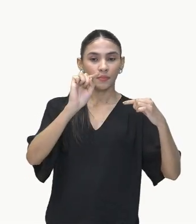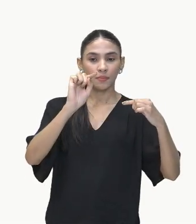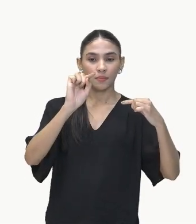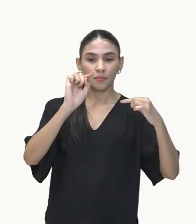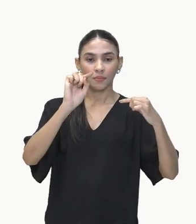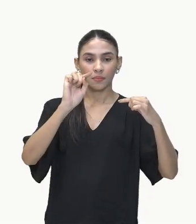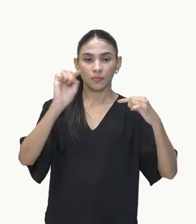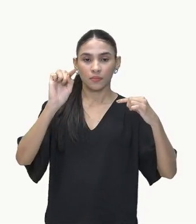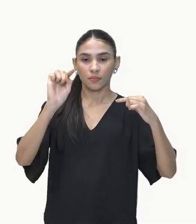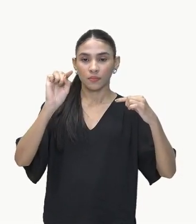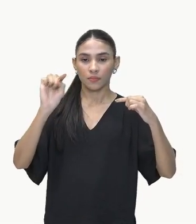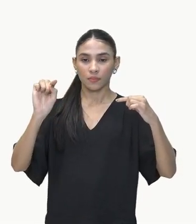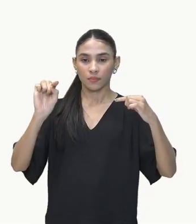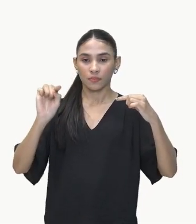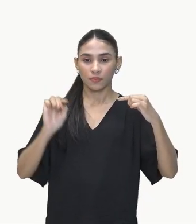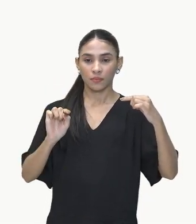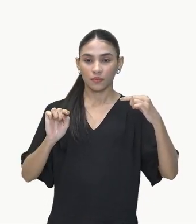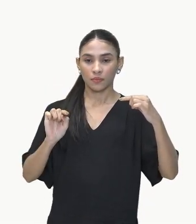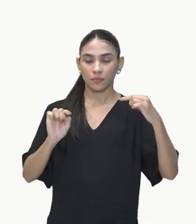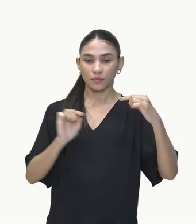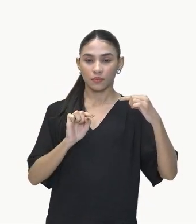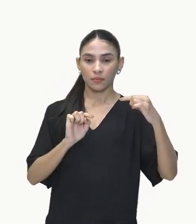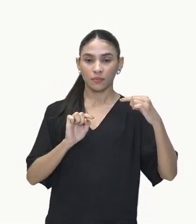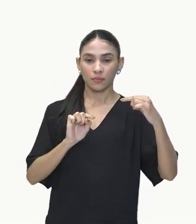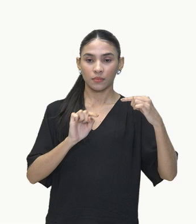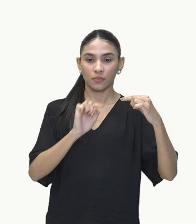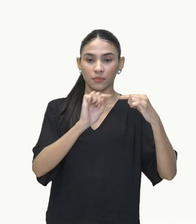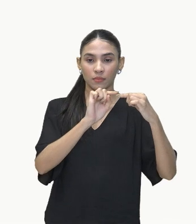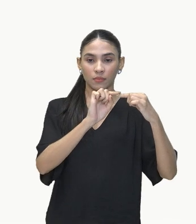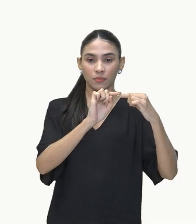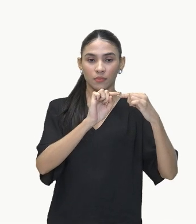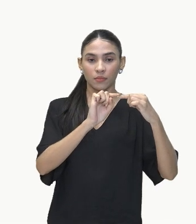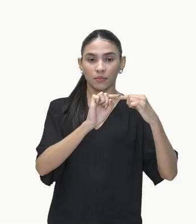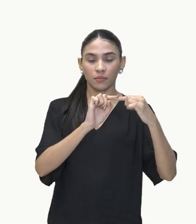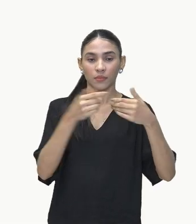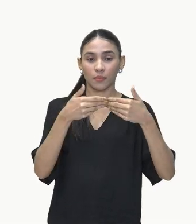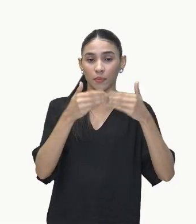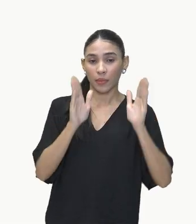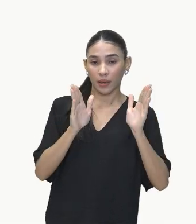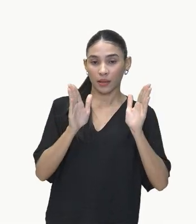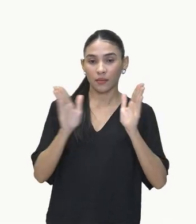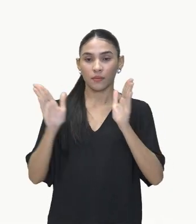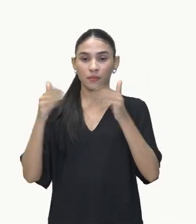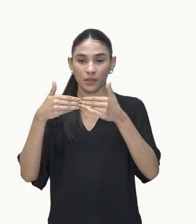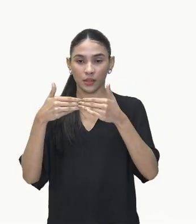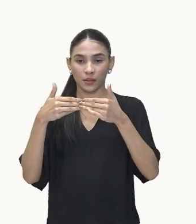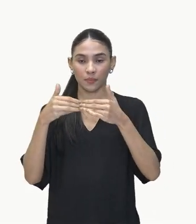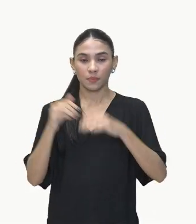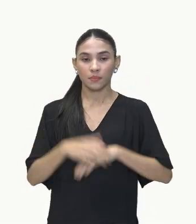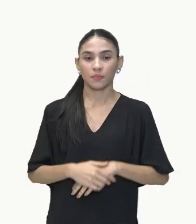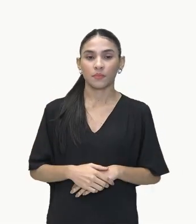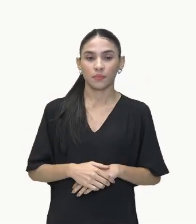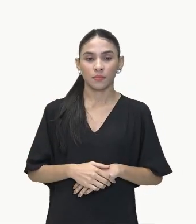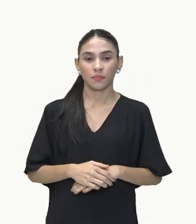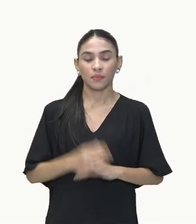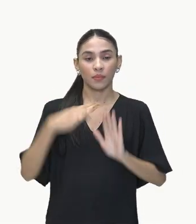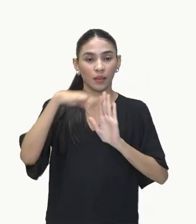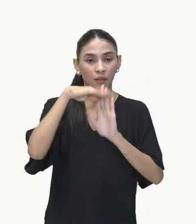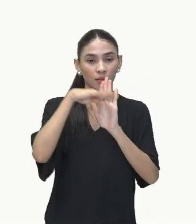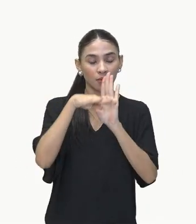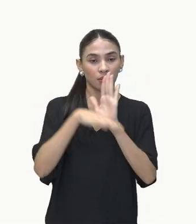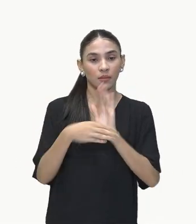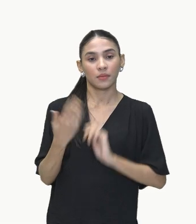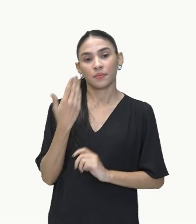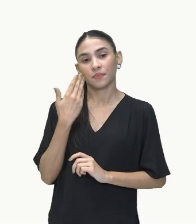que é cadeia mista? Quando tem uma parte aberta e uma parte aberta e uma parte fechada, tá? Então, nós estamos classificando essa